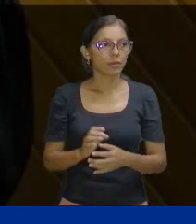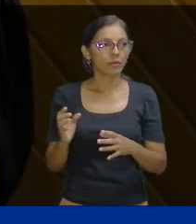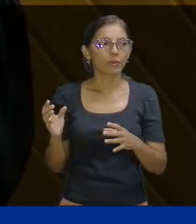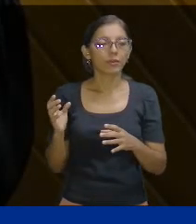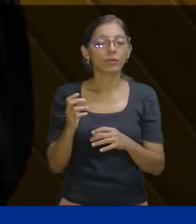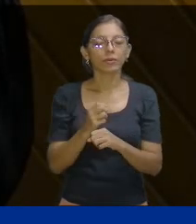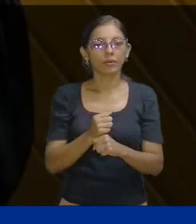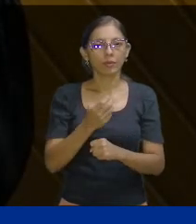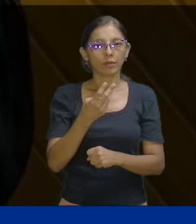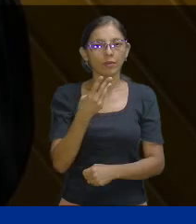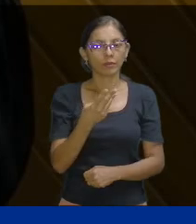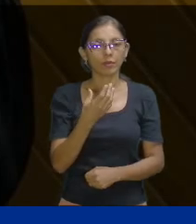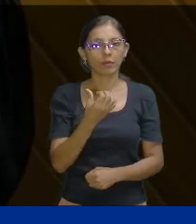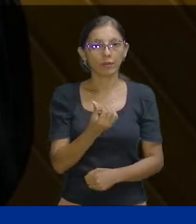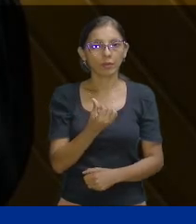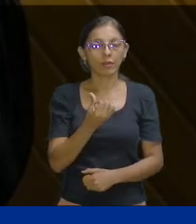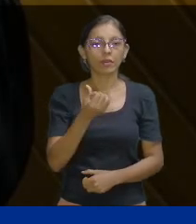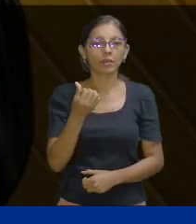de R$